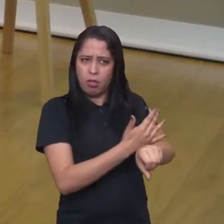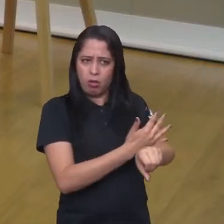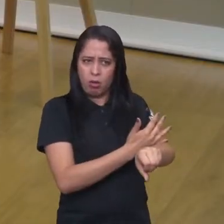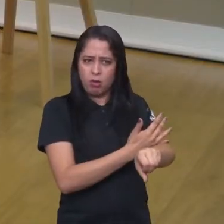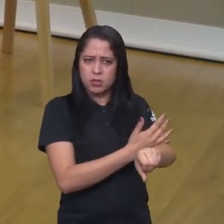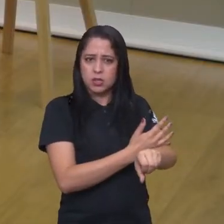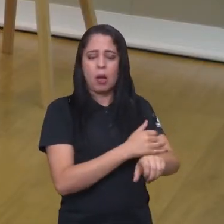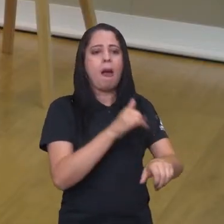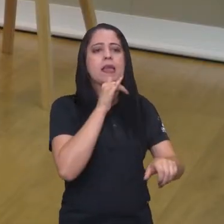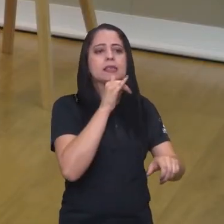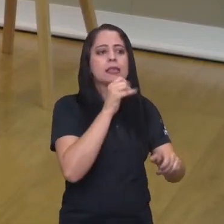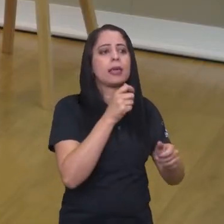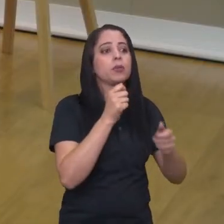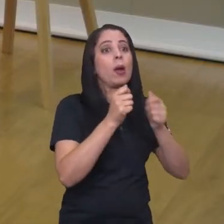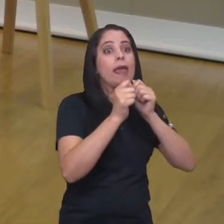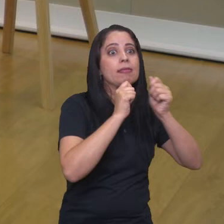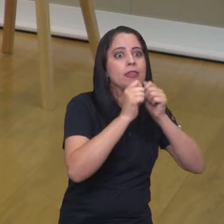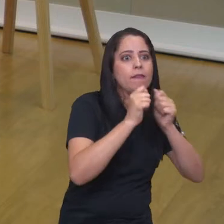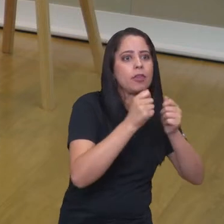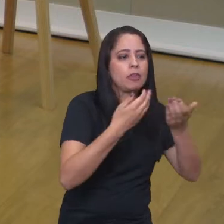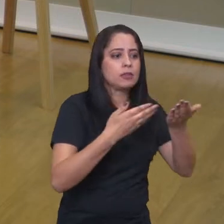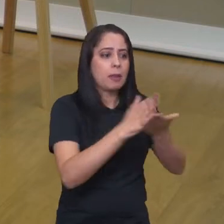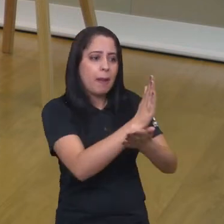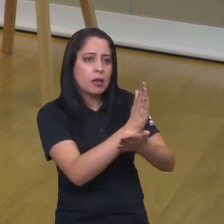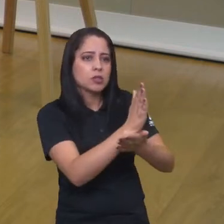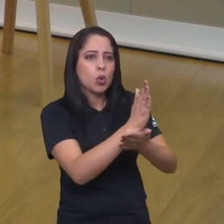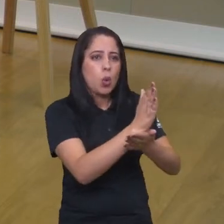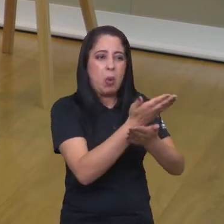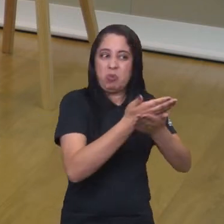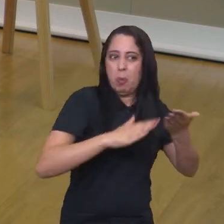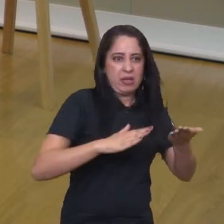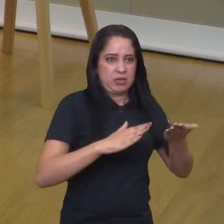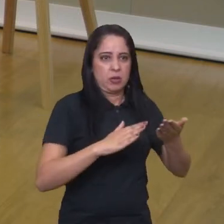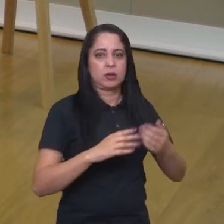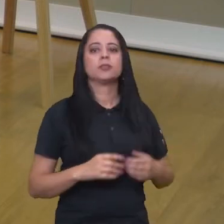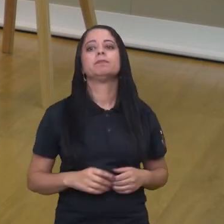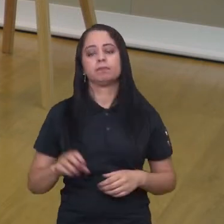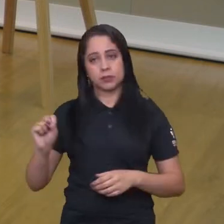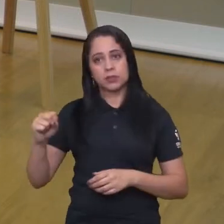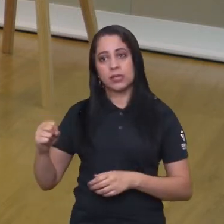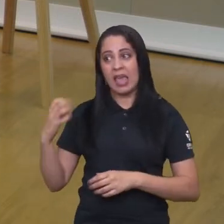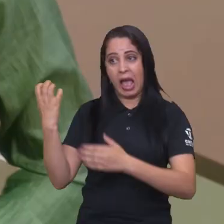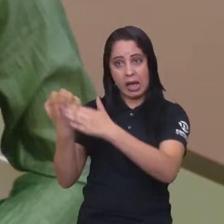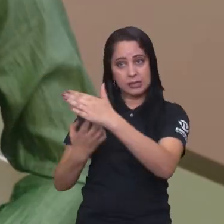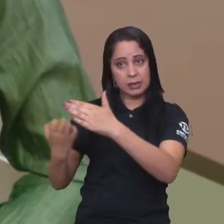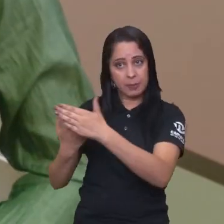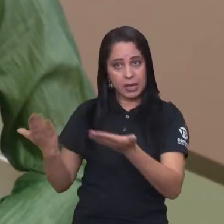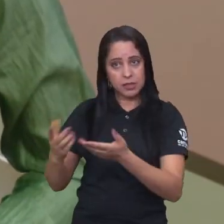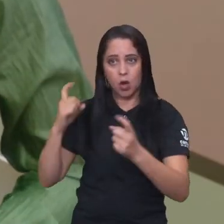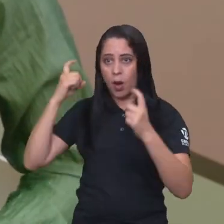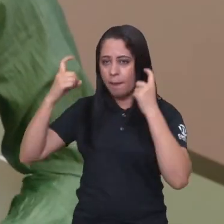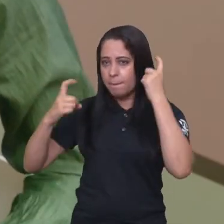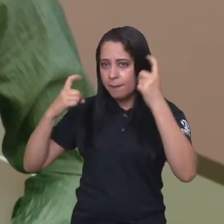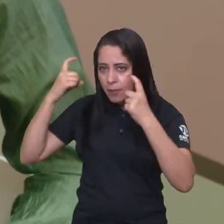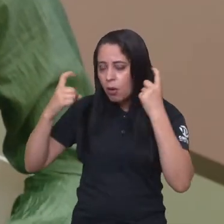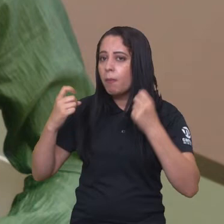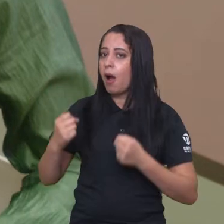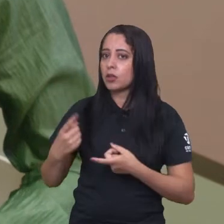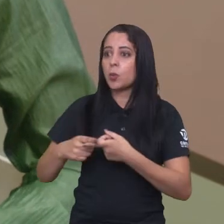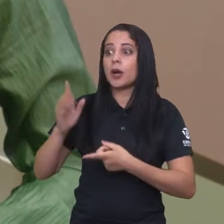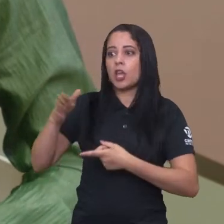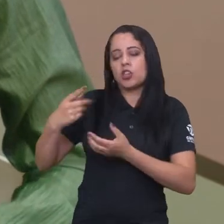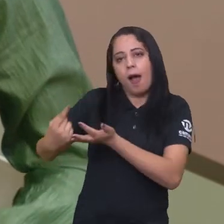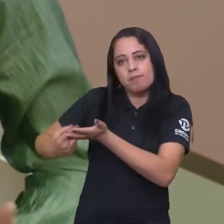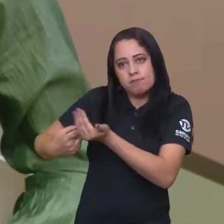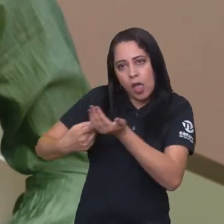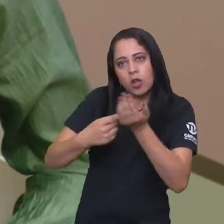questões emocionais quando ele faz, por exemplo, um processo seletivo? Com certeza, Gisele. Eu falo assim, que as empresas hoje em dia, né, com